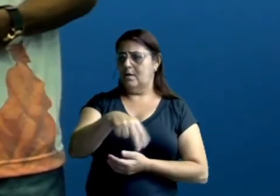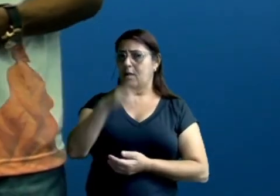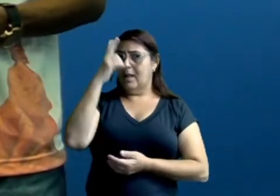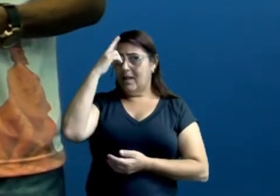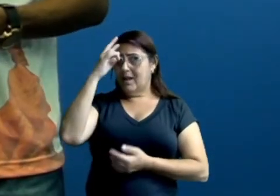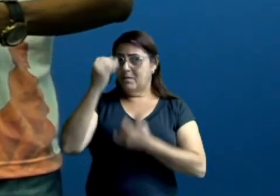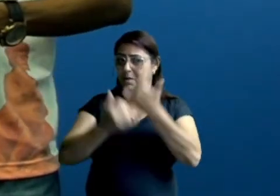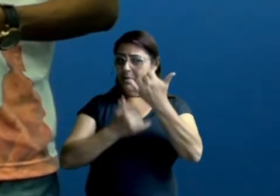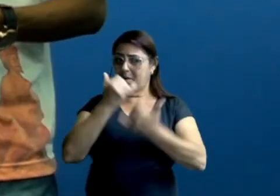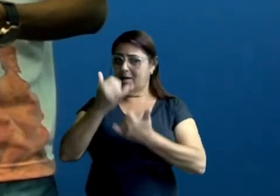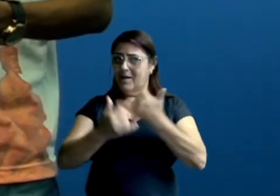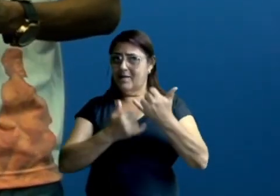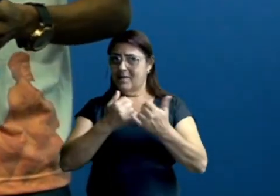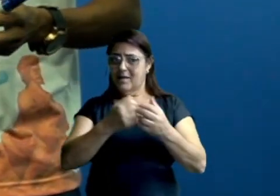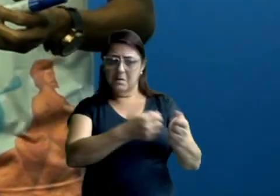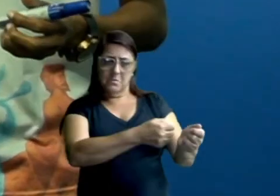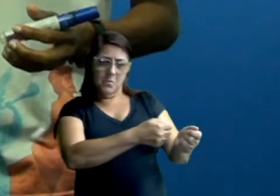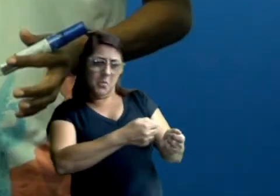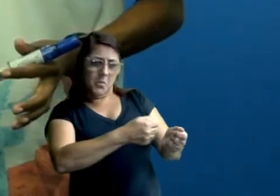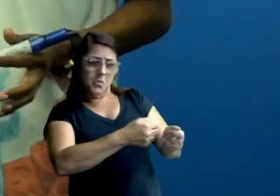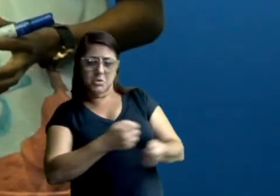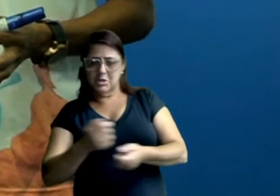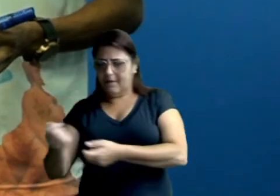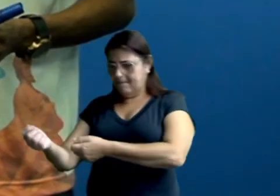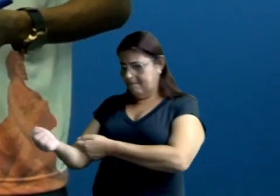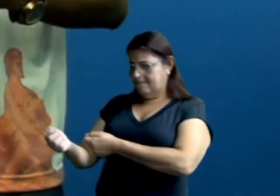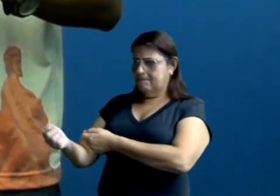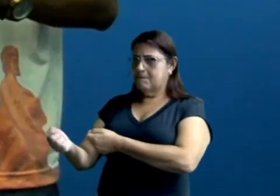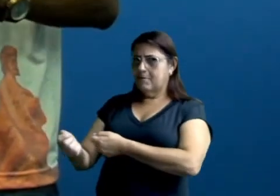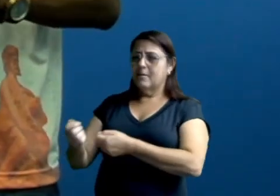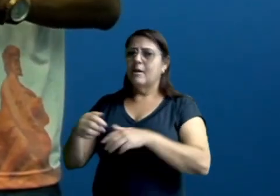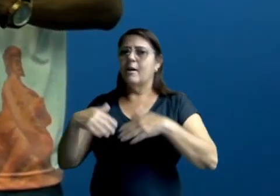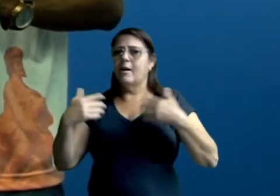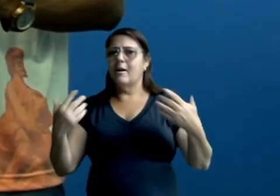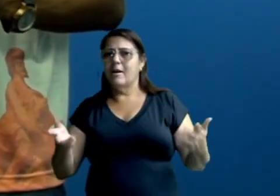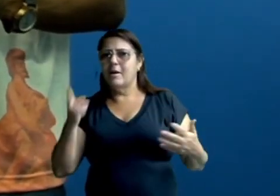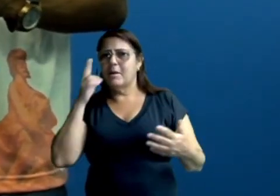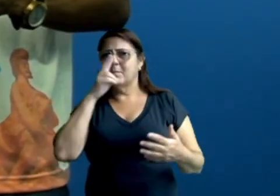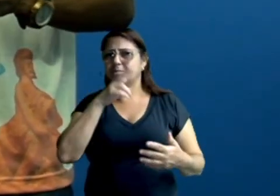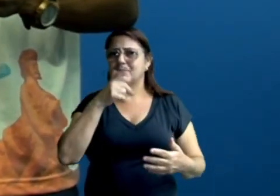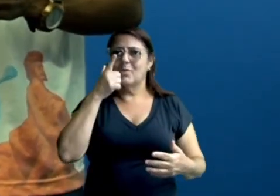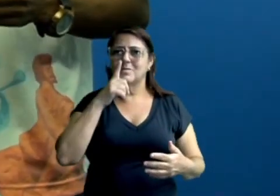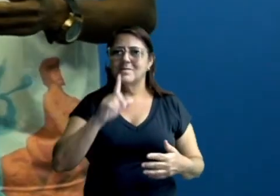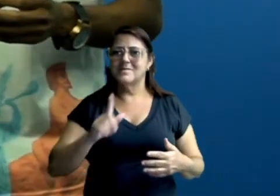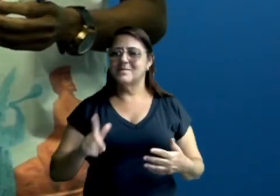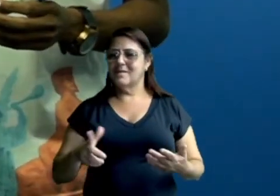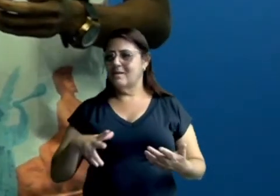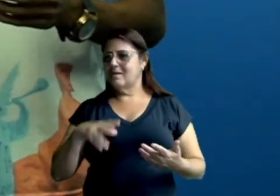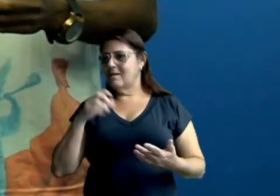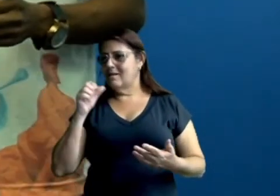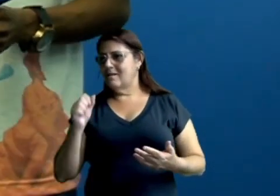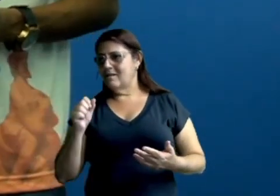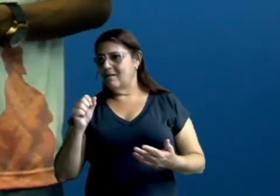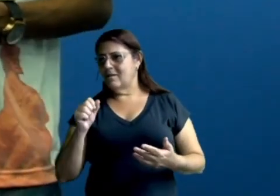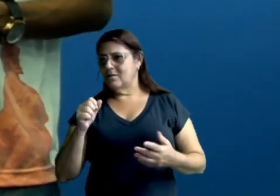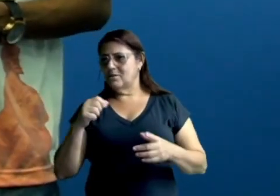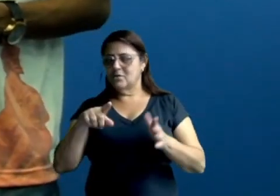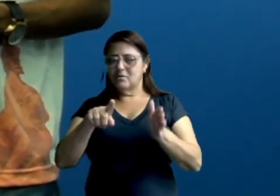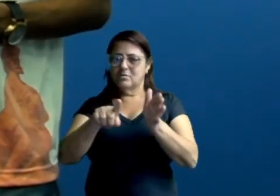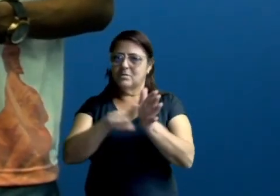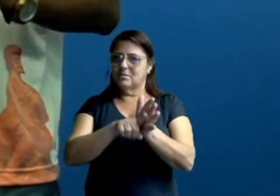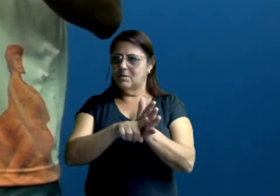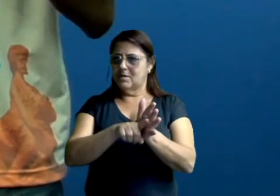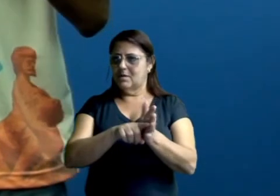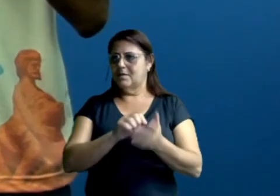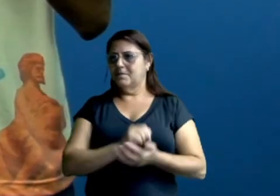que é a brincadeira? Tá? Quem tem a maior massa ganha. Aí, nesse caso, o que vai acontecer? Eu só vou subtrair.